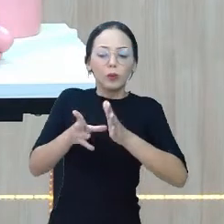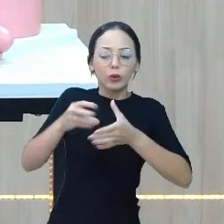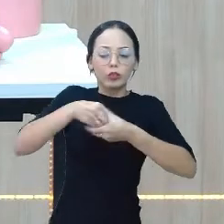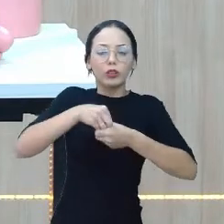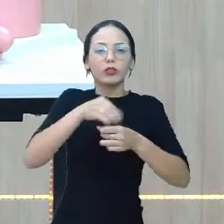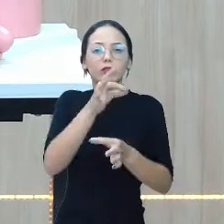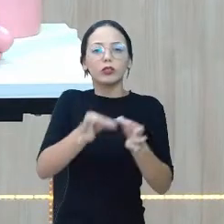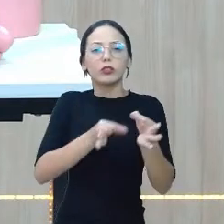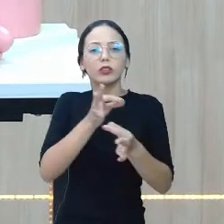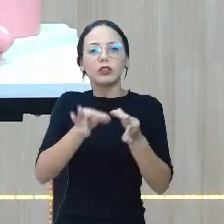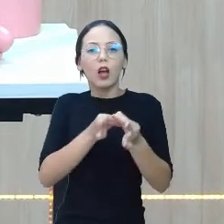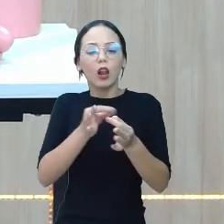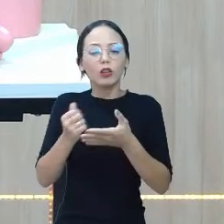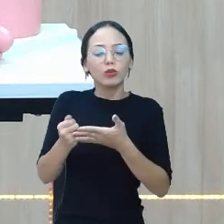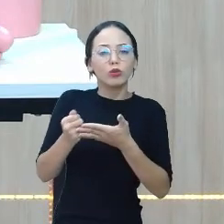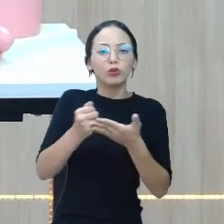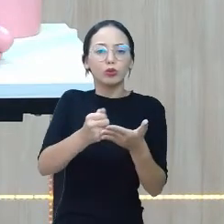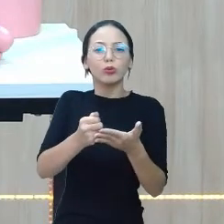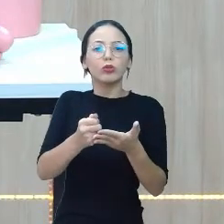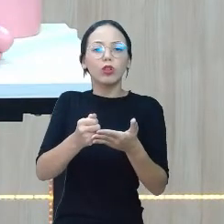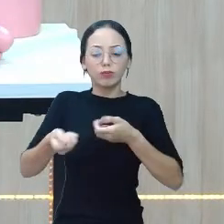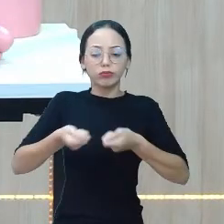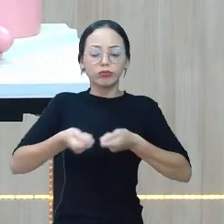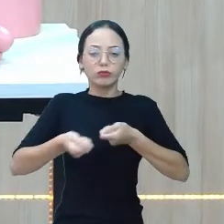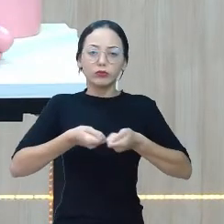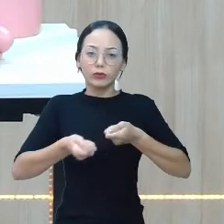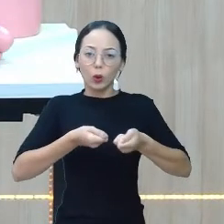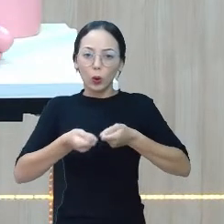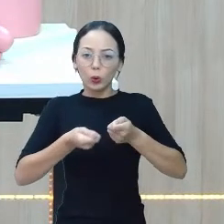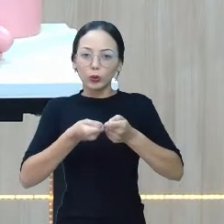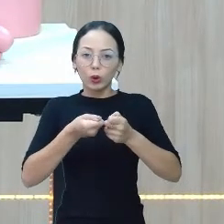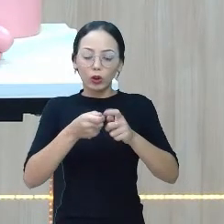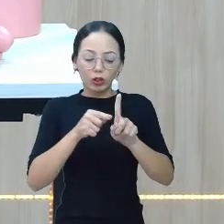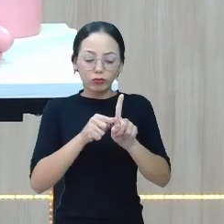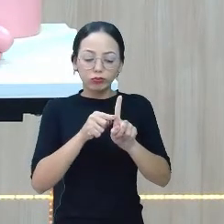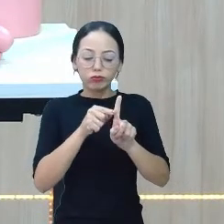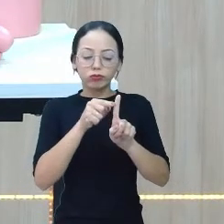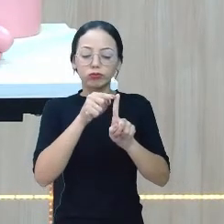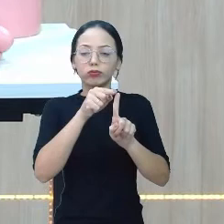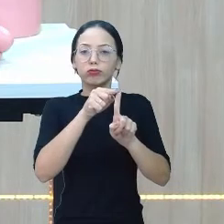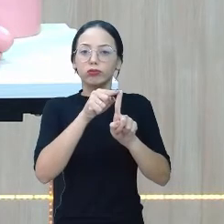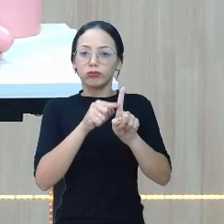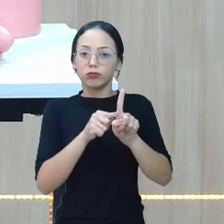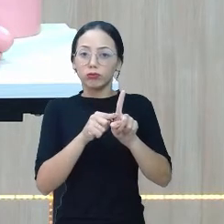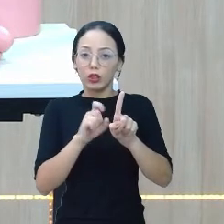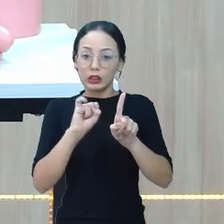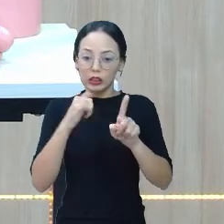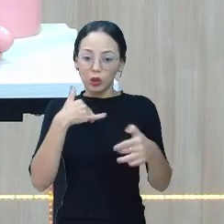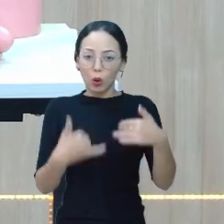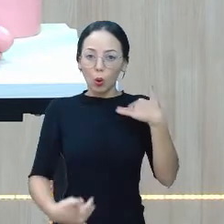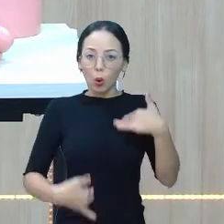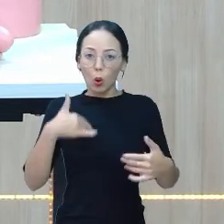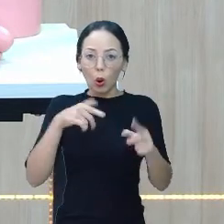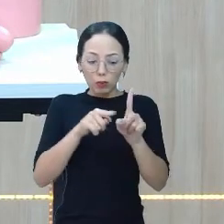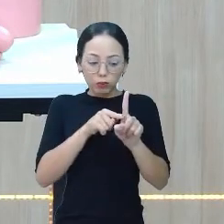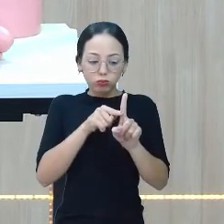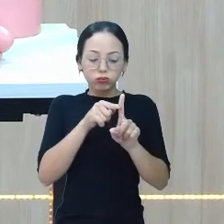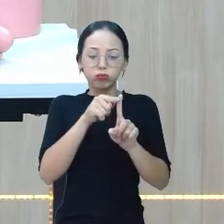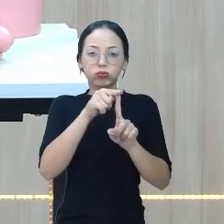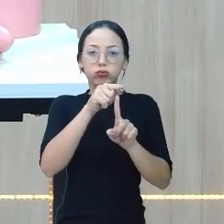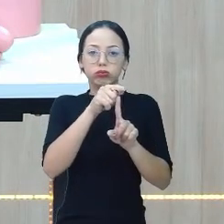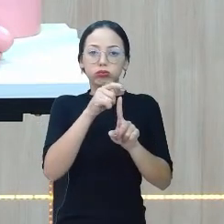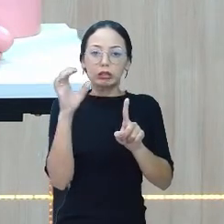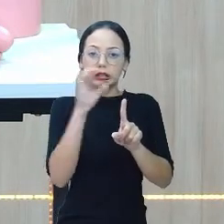intercelular, ele vai ajudar no controle aí também da temperatura. Quando o nosso corpo aquece, a gente perde